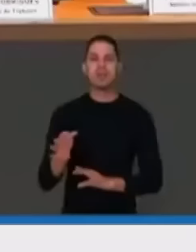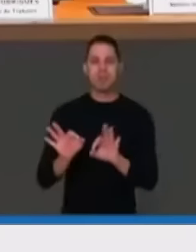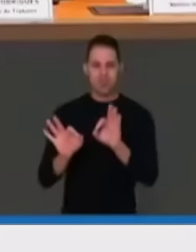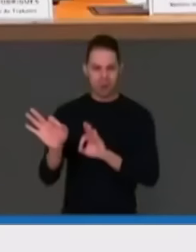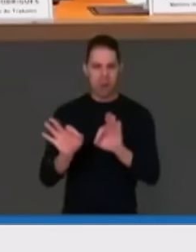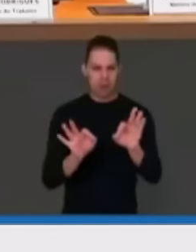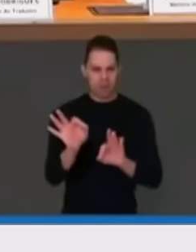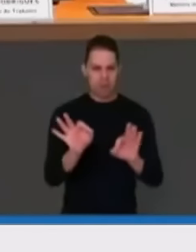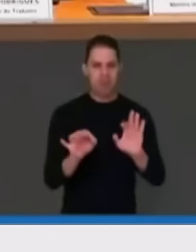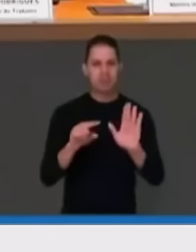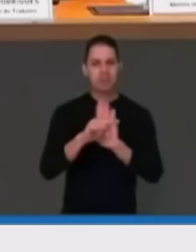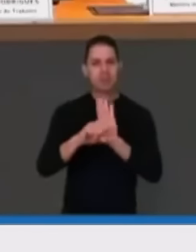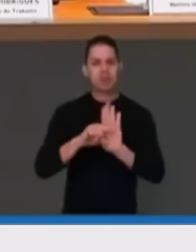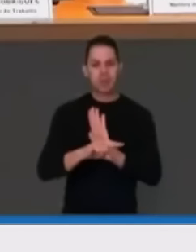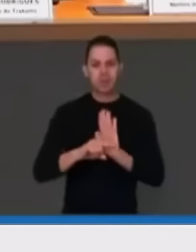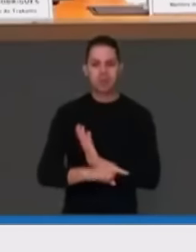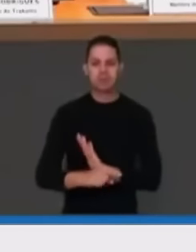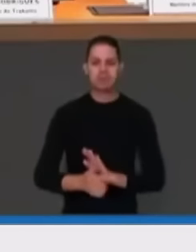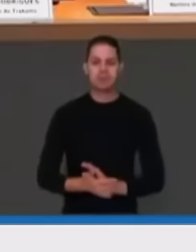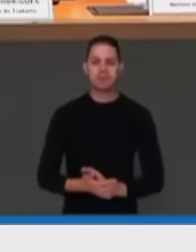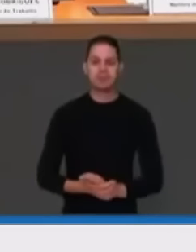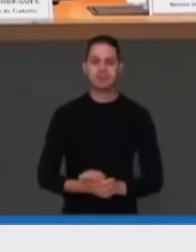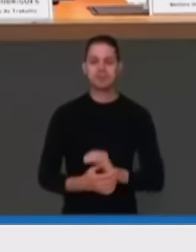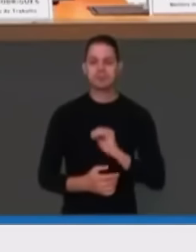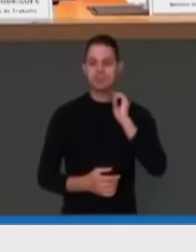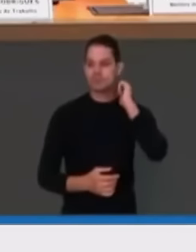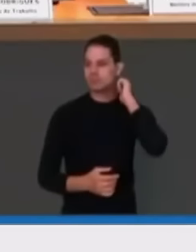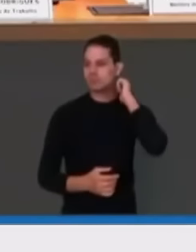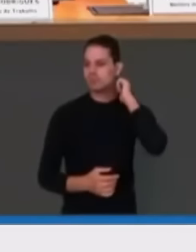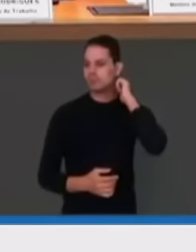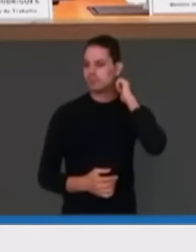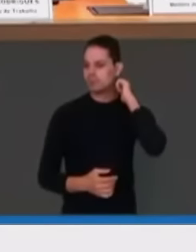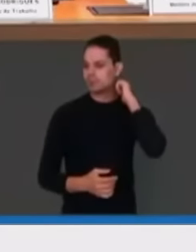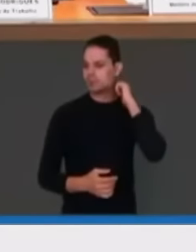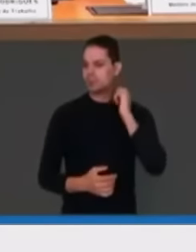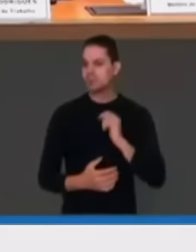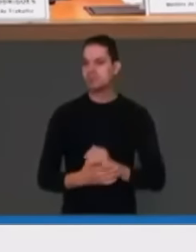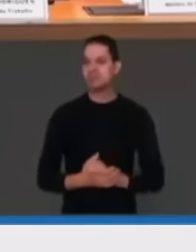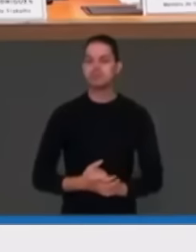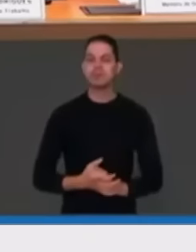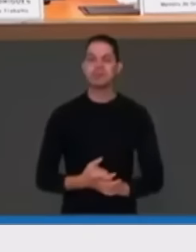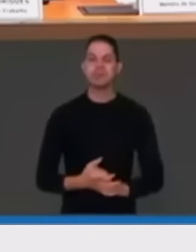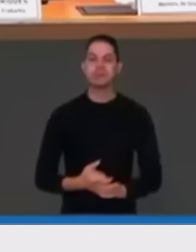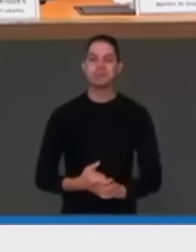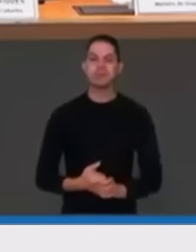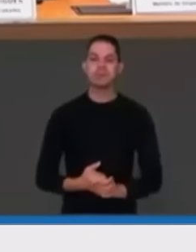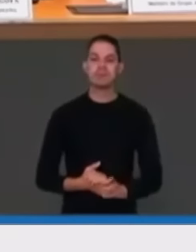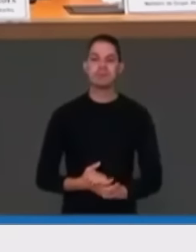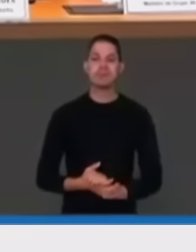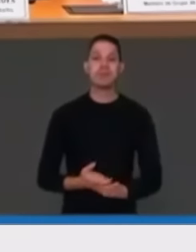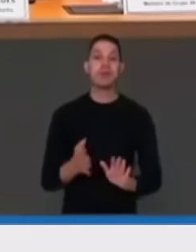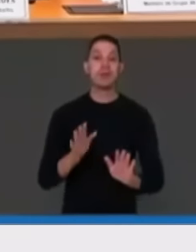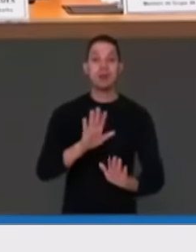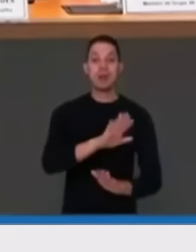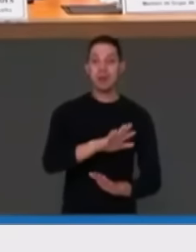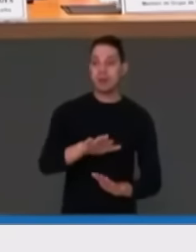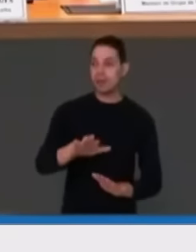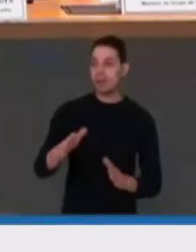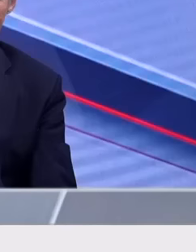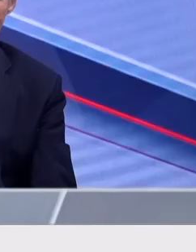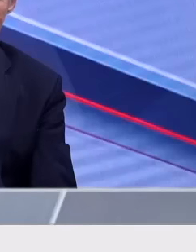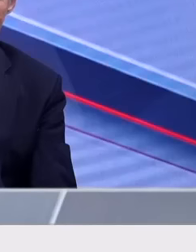cobrança tem sido questionada na justiça alangan Pois é absurdo isso porque você trabalha